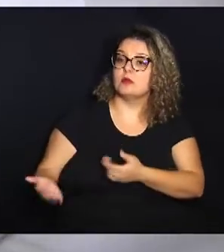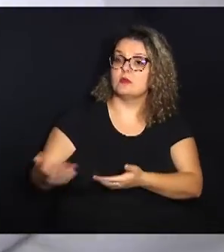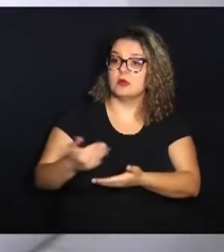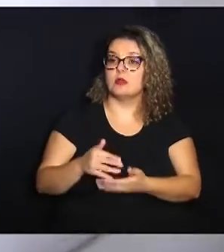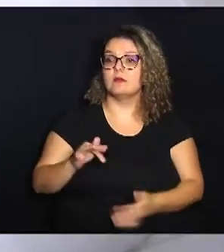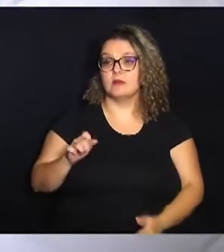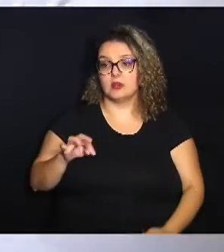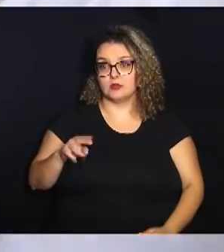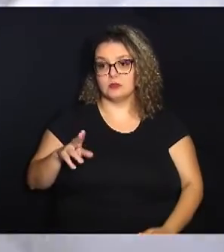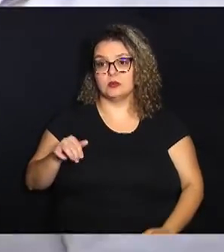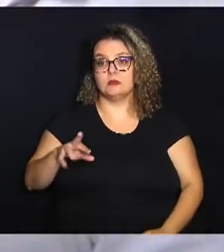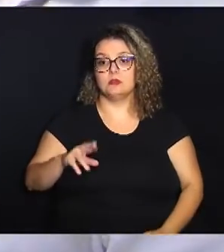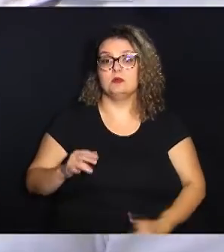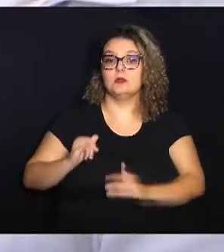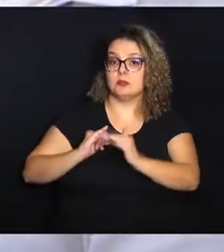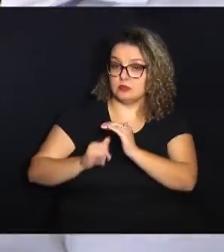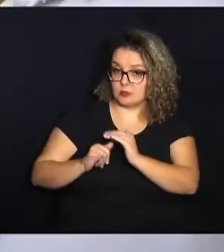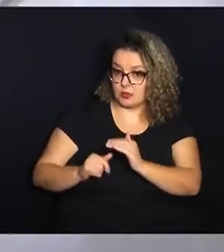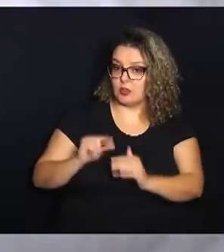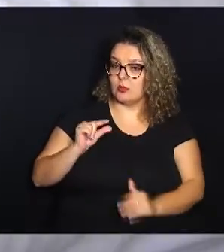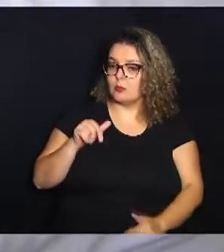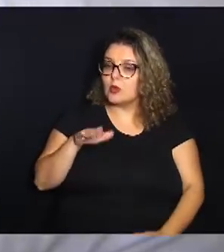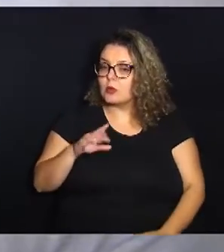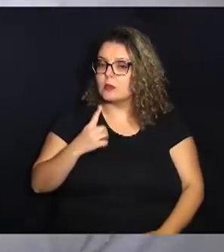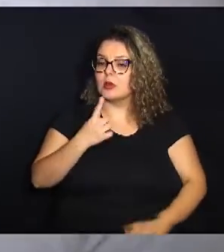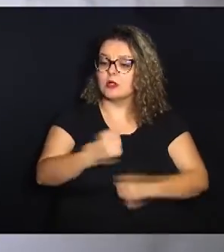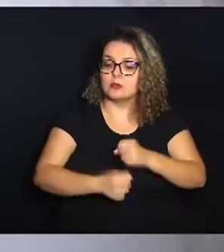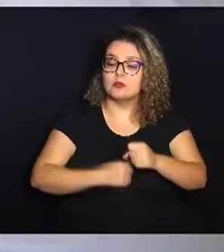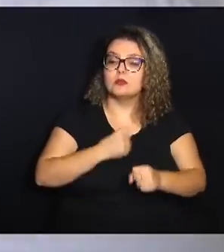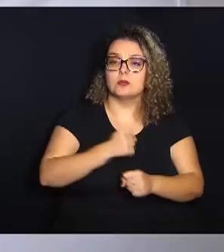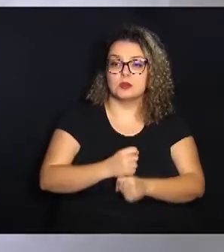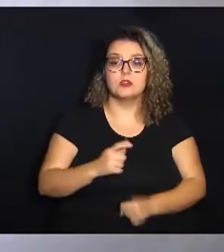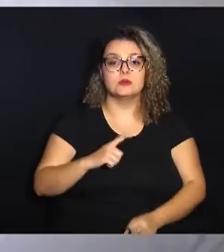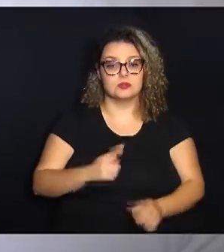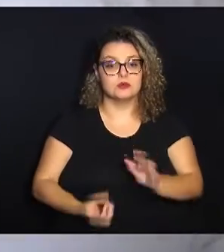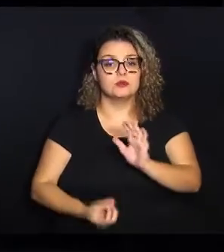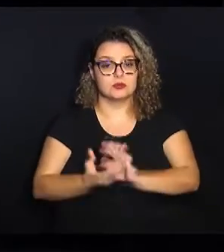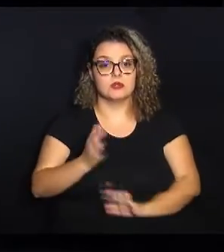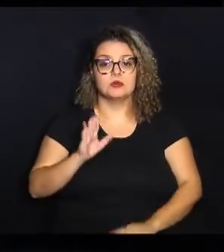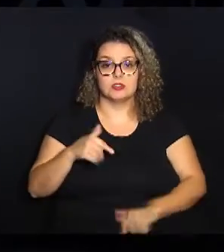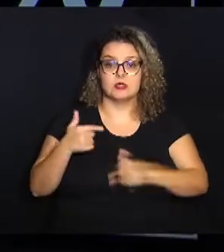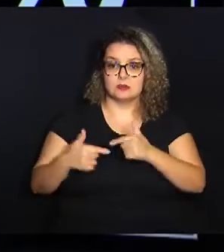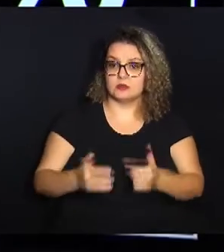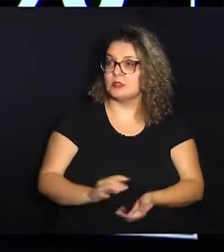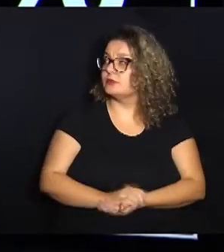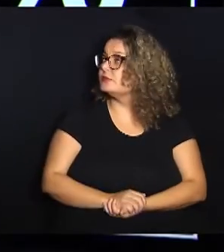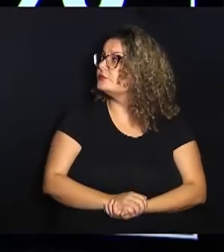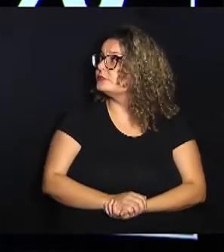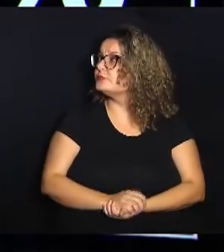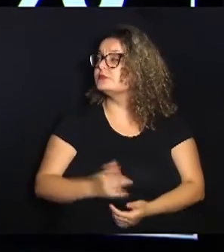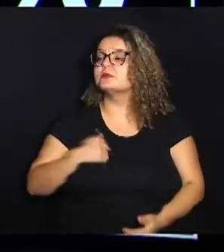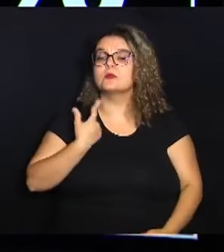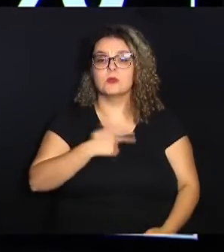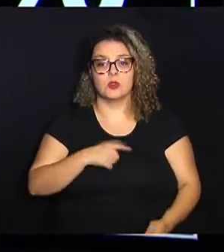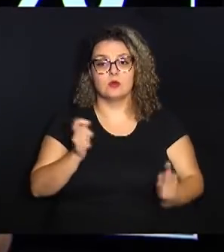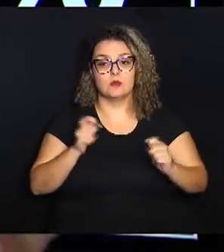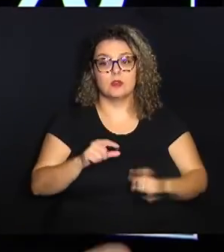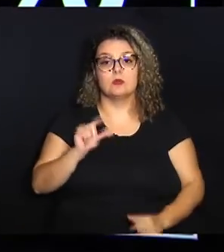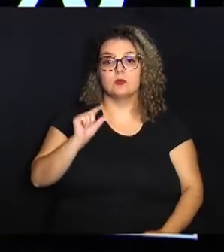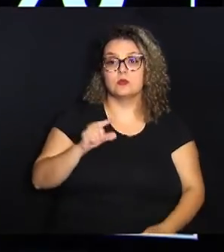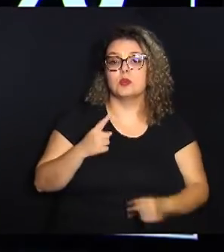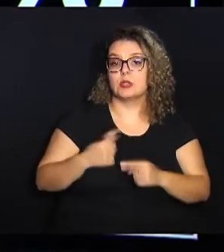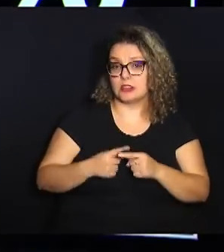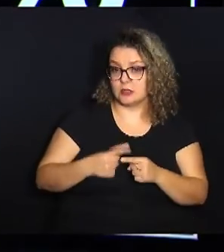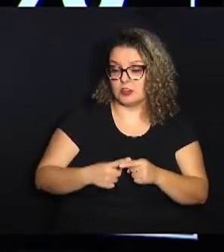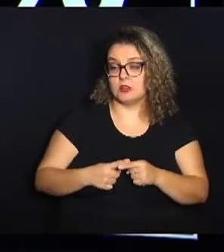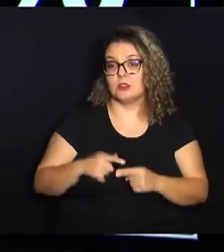Fatores que a startup com um pouco mais de 1 ano de existência já trabalha. A gente ainda tem uma capacidade pequena, por quê? Porque